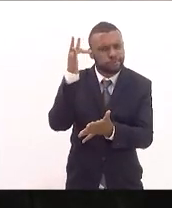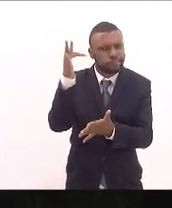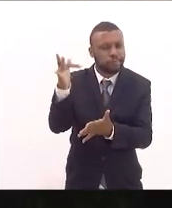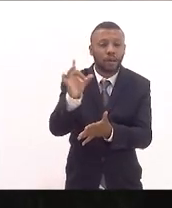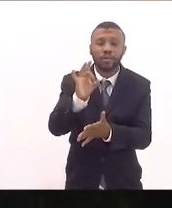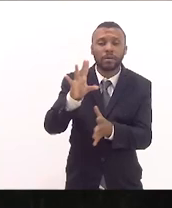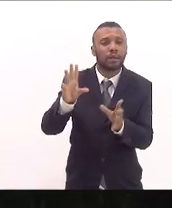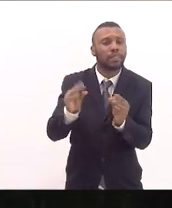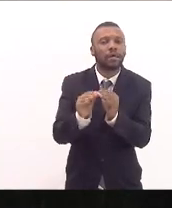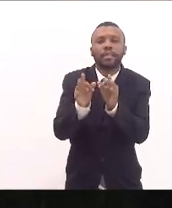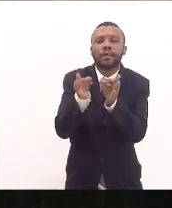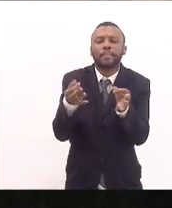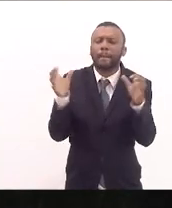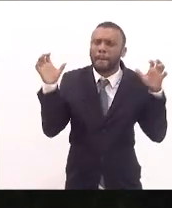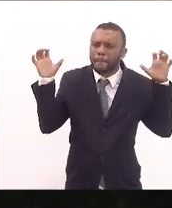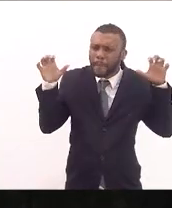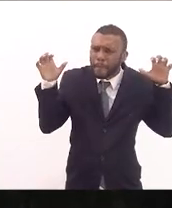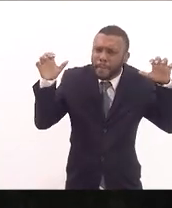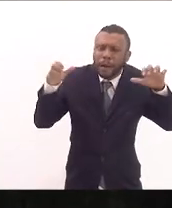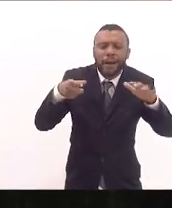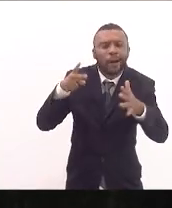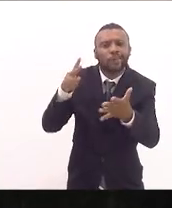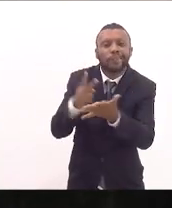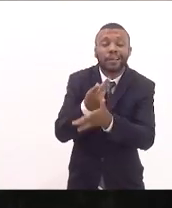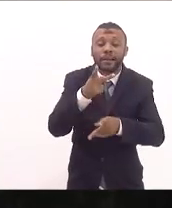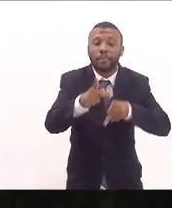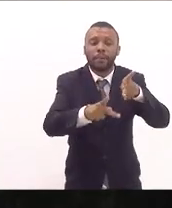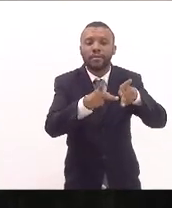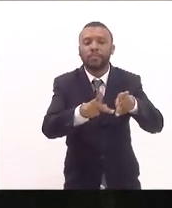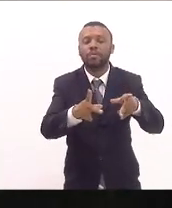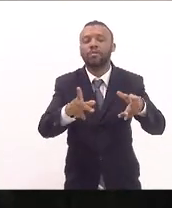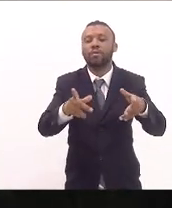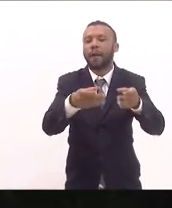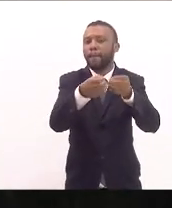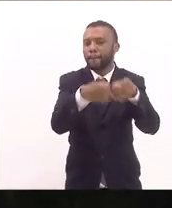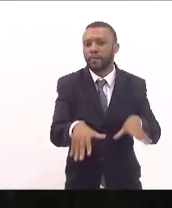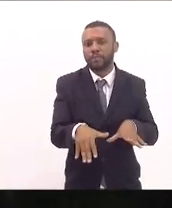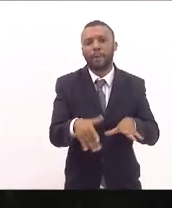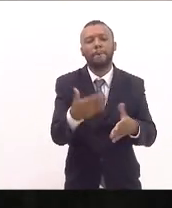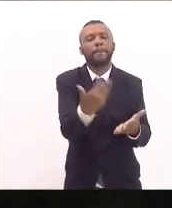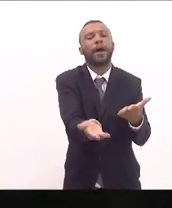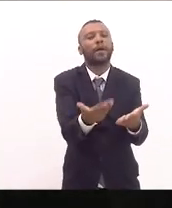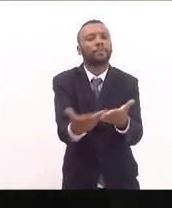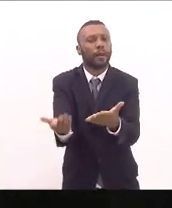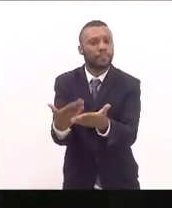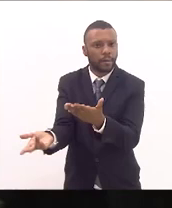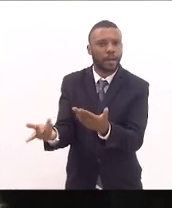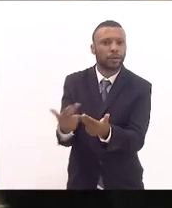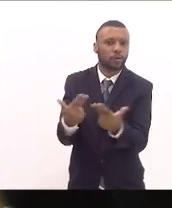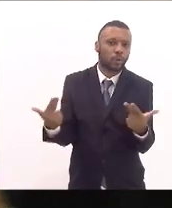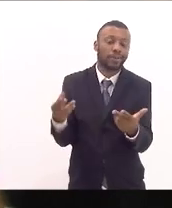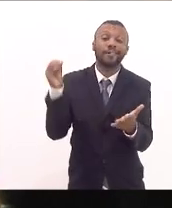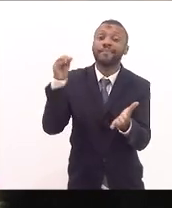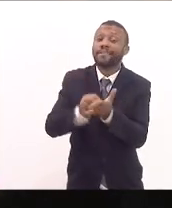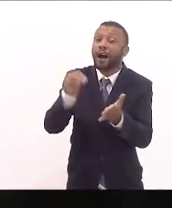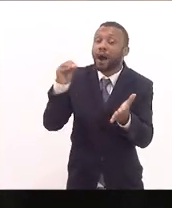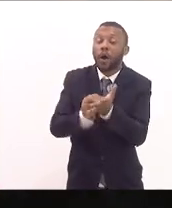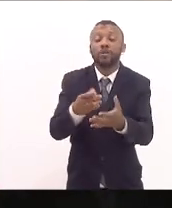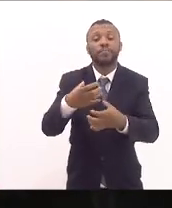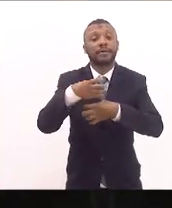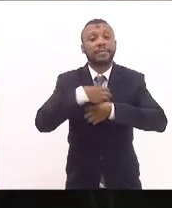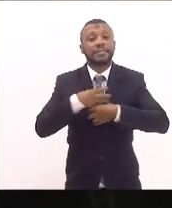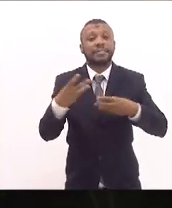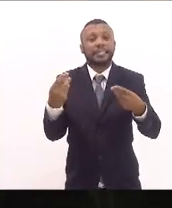e esses moradores perdem tudo que possuem E aí como eu tô dizendo aqui falta sim uma sensibilidade